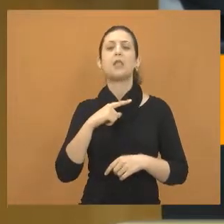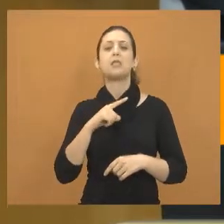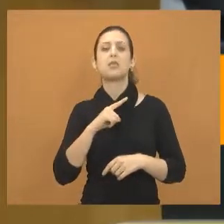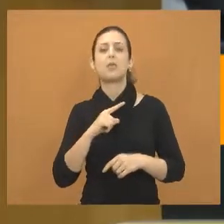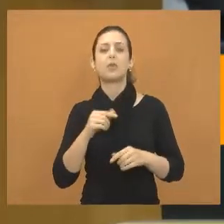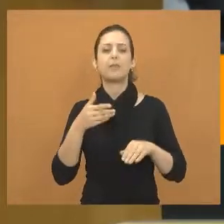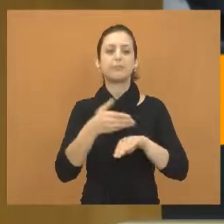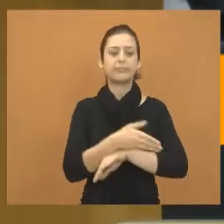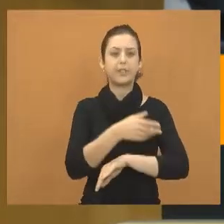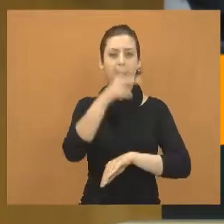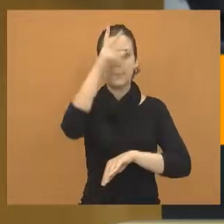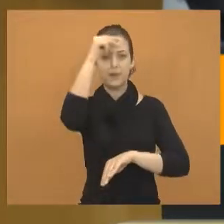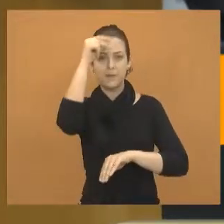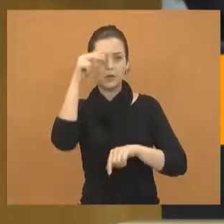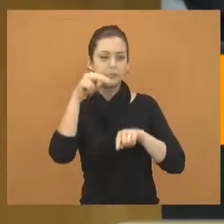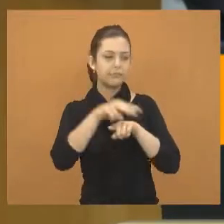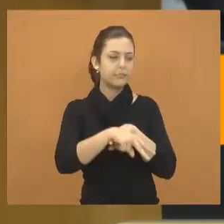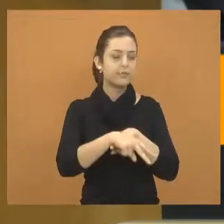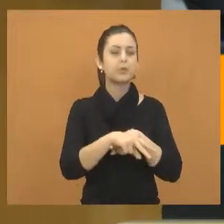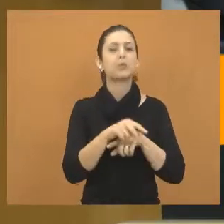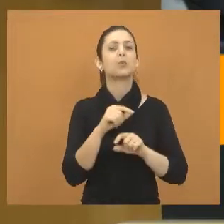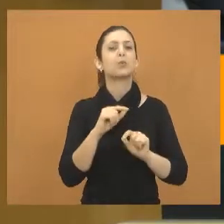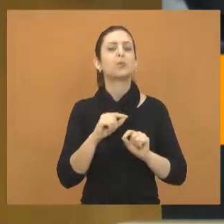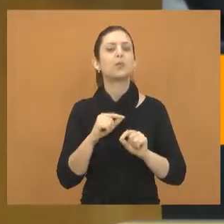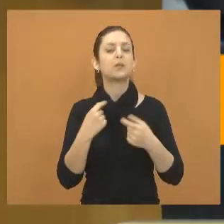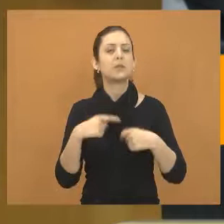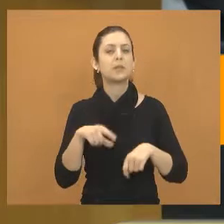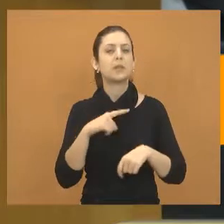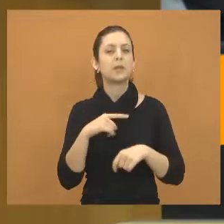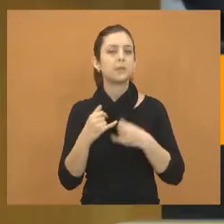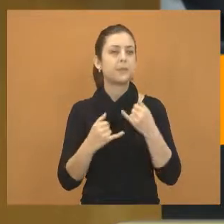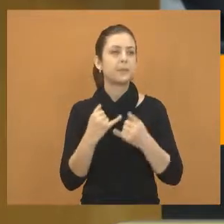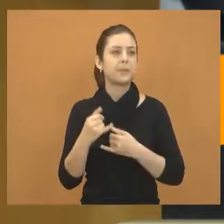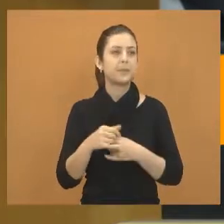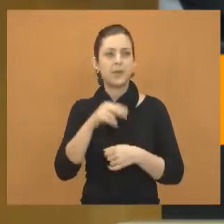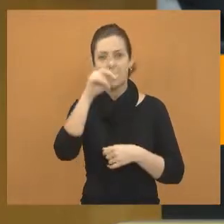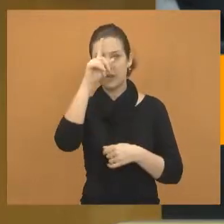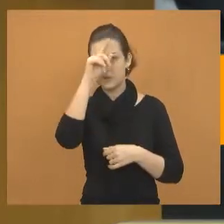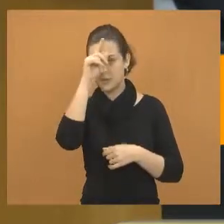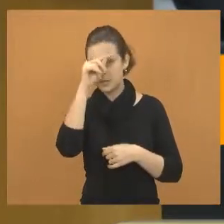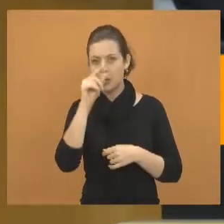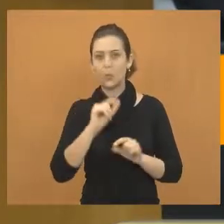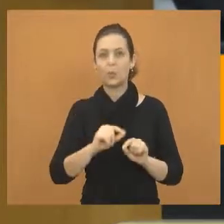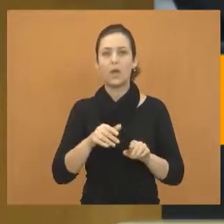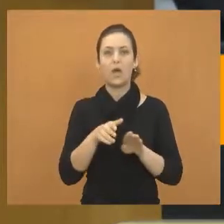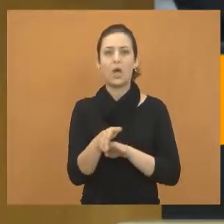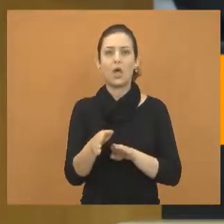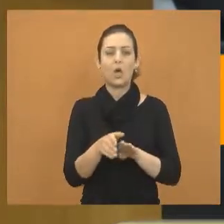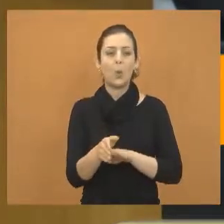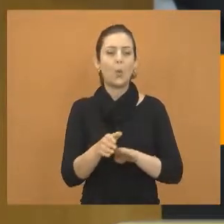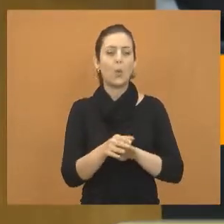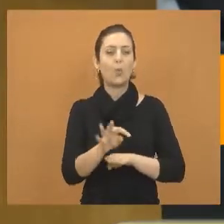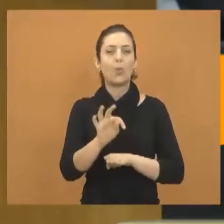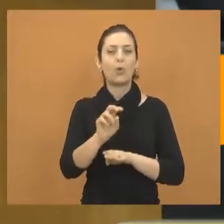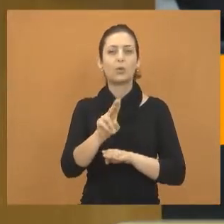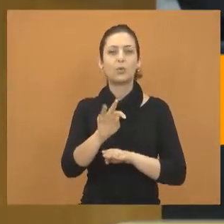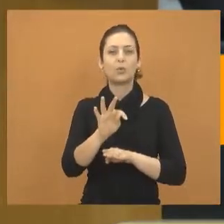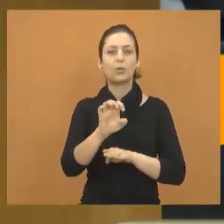uma intervenção da prefeitura. Eu digo que, brinco, que a Santa Casa é um caso de conselho tutelar, né, Luiz